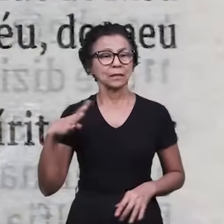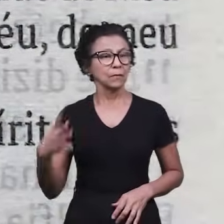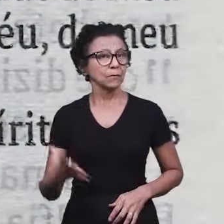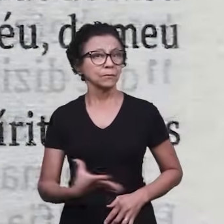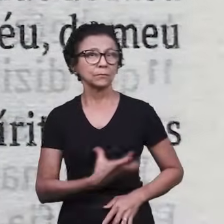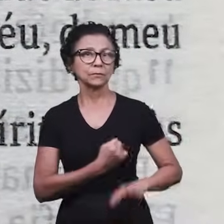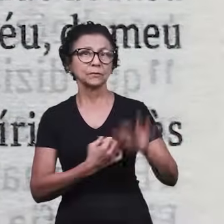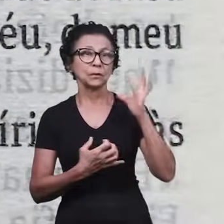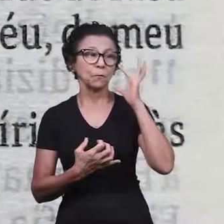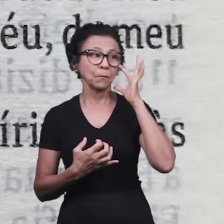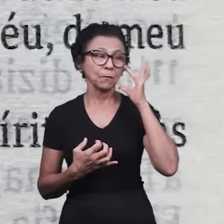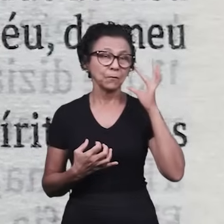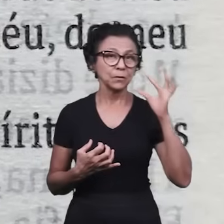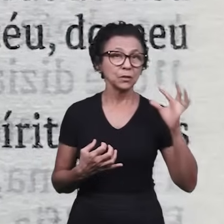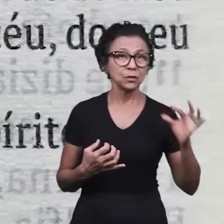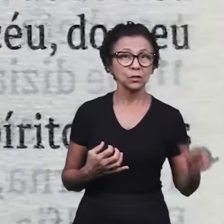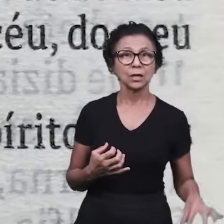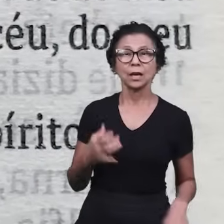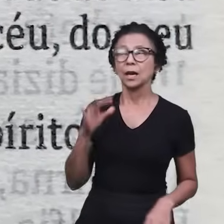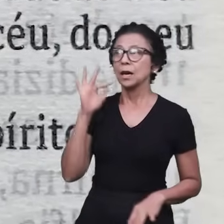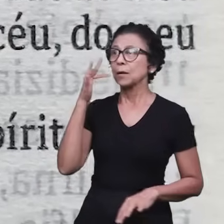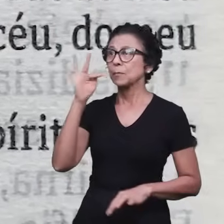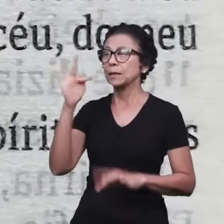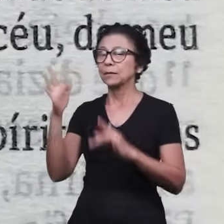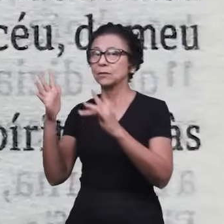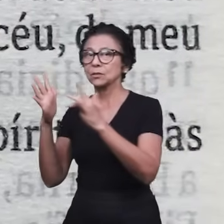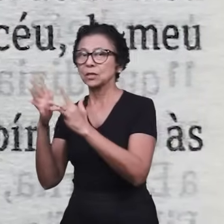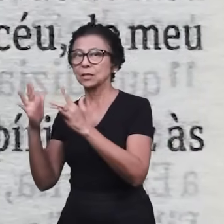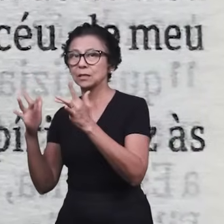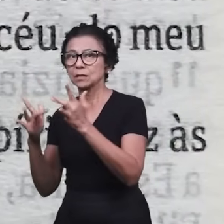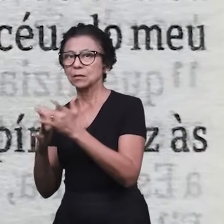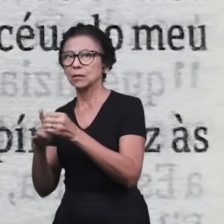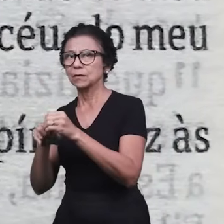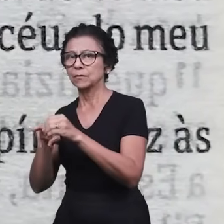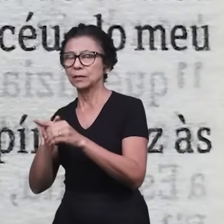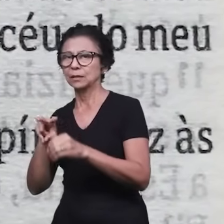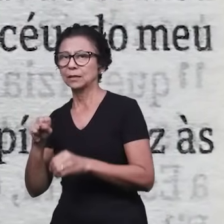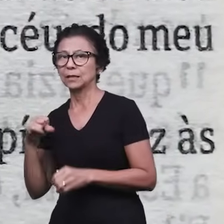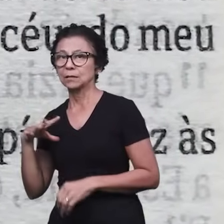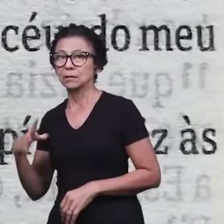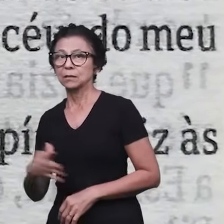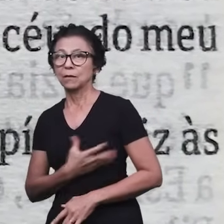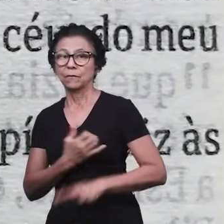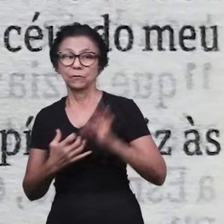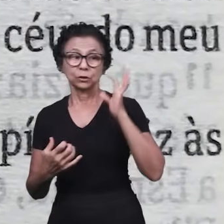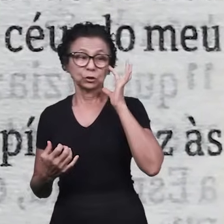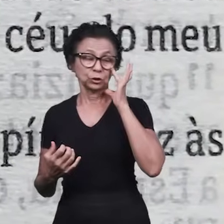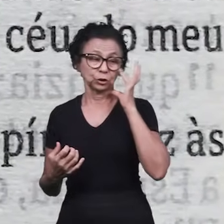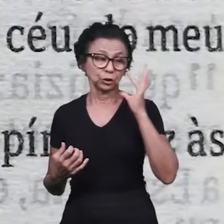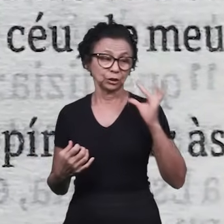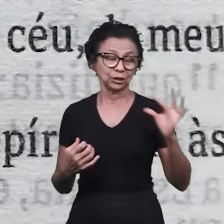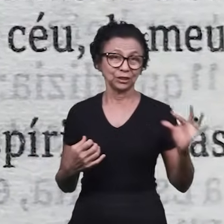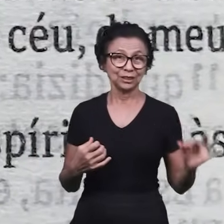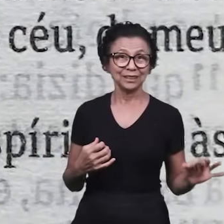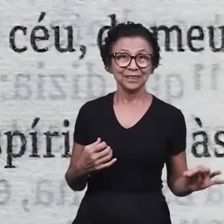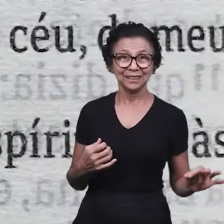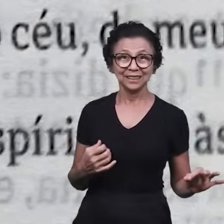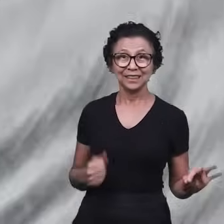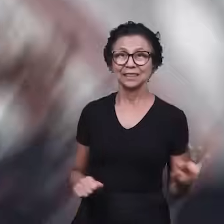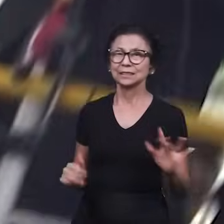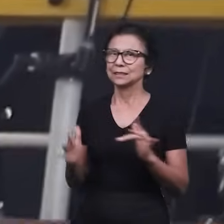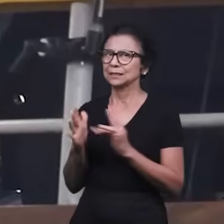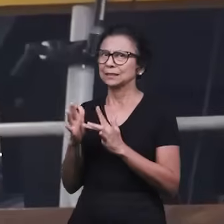tens, em breve Ele vem. Guarda o que tens, Jesus